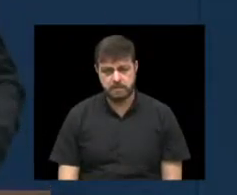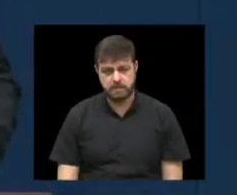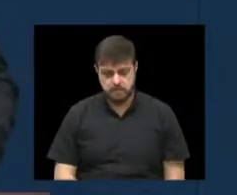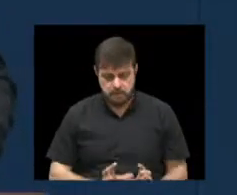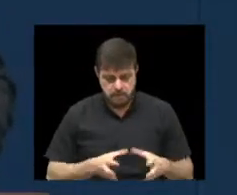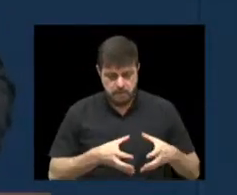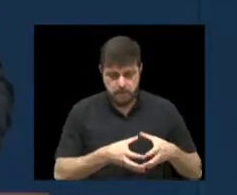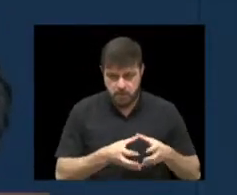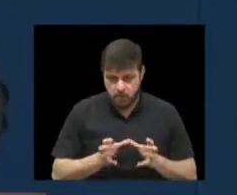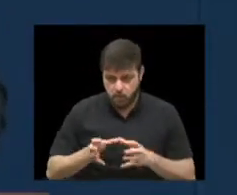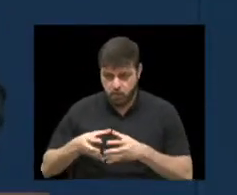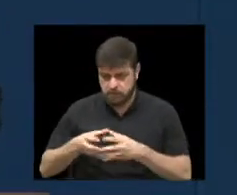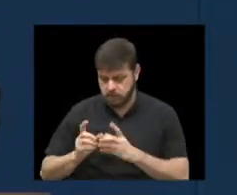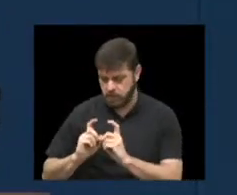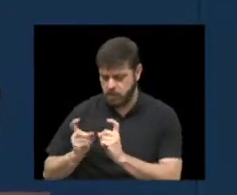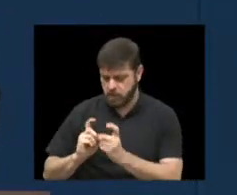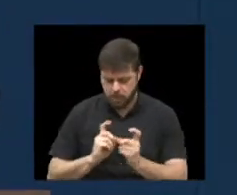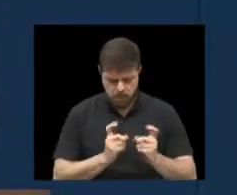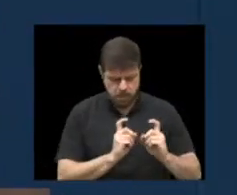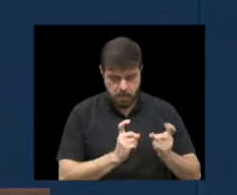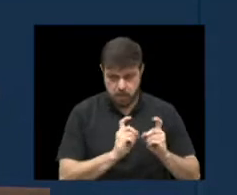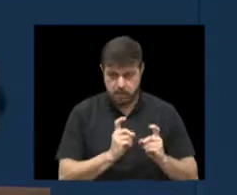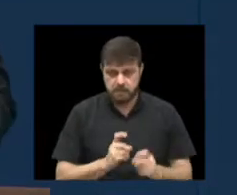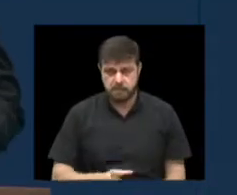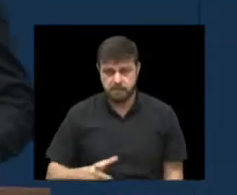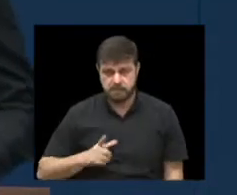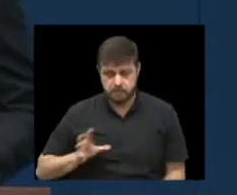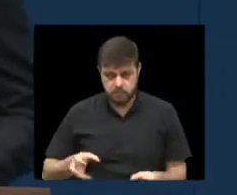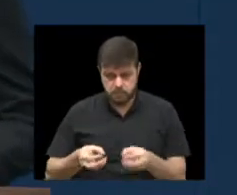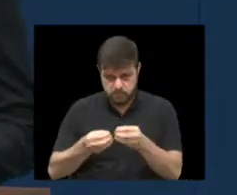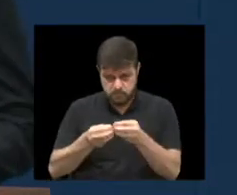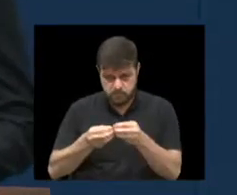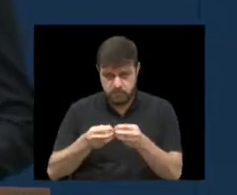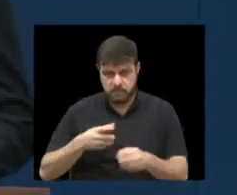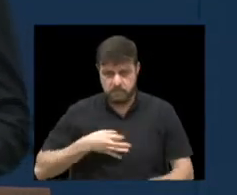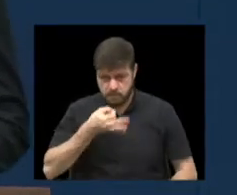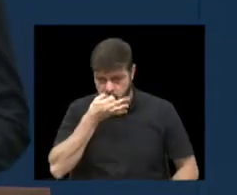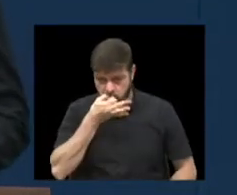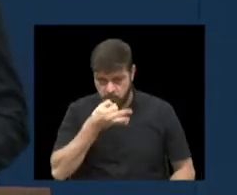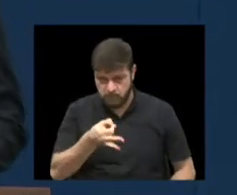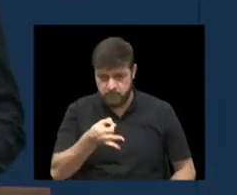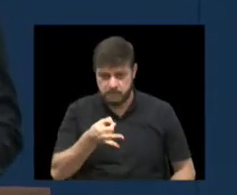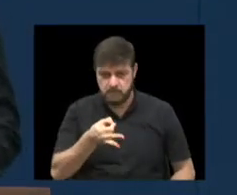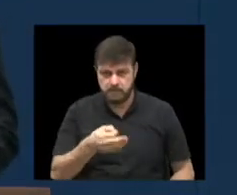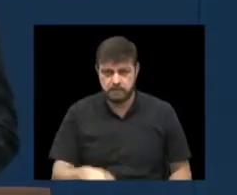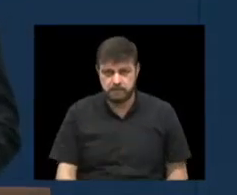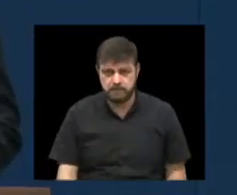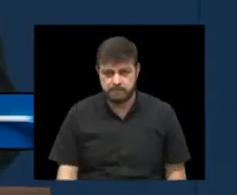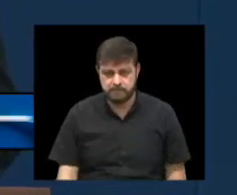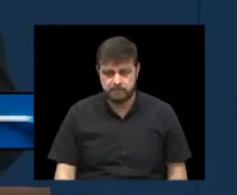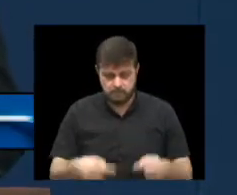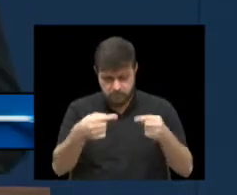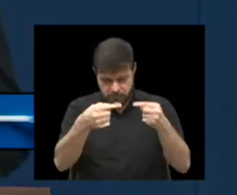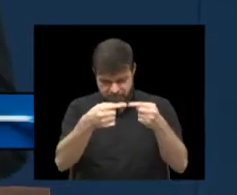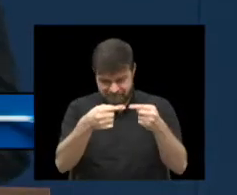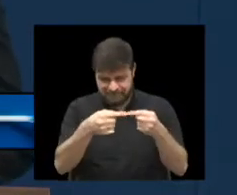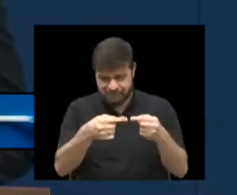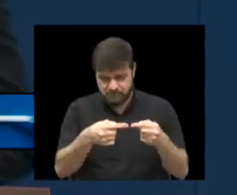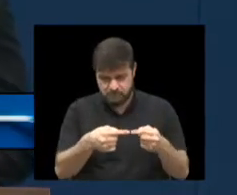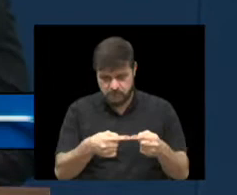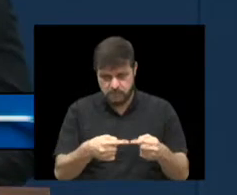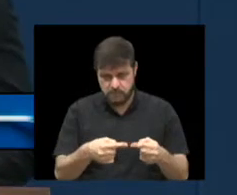as comissões reunidas decidem por exarar parecer